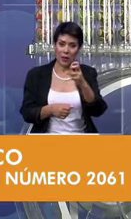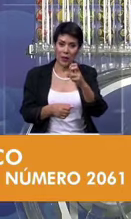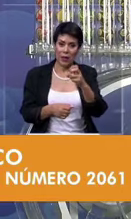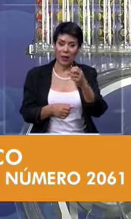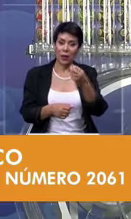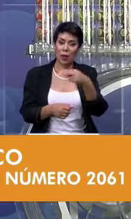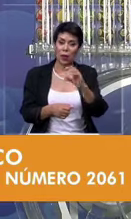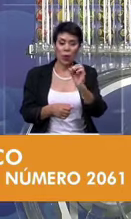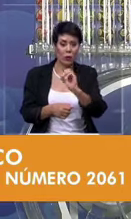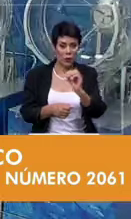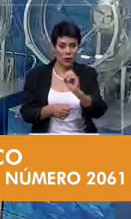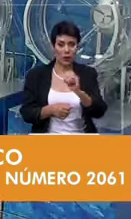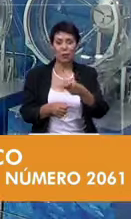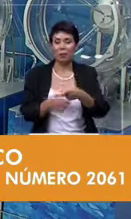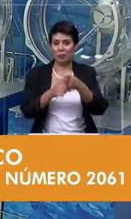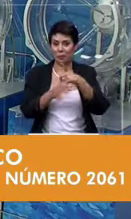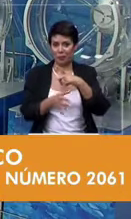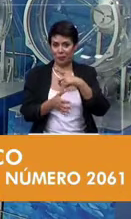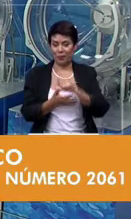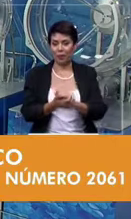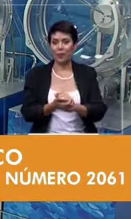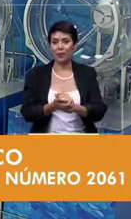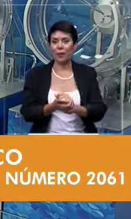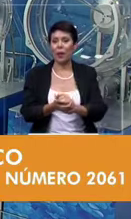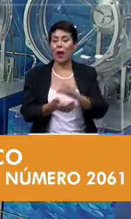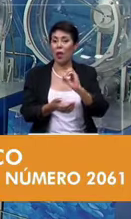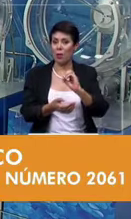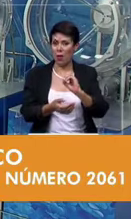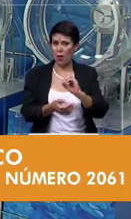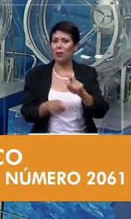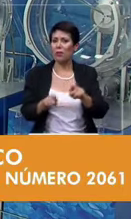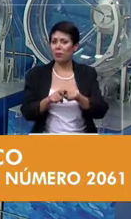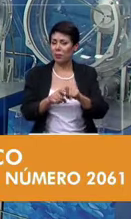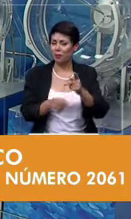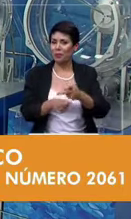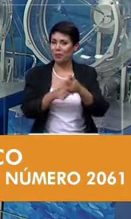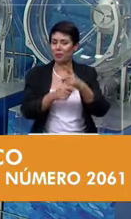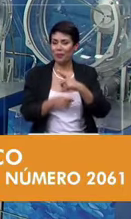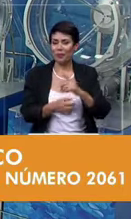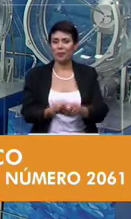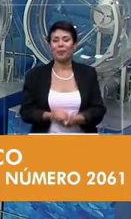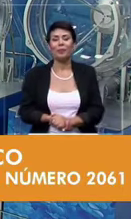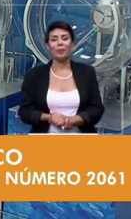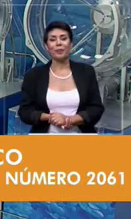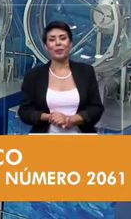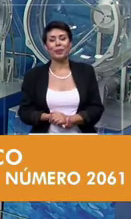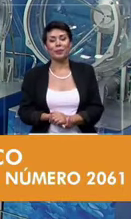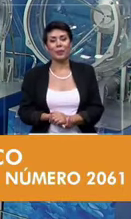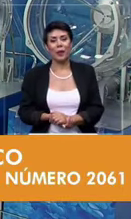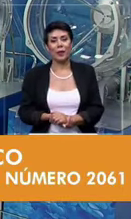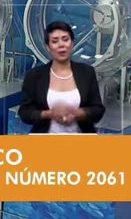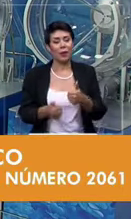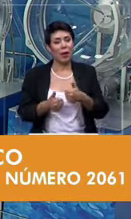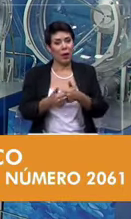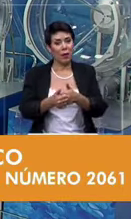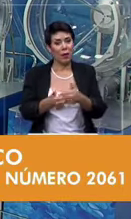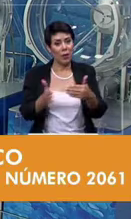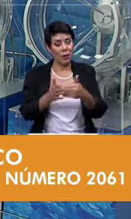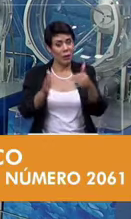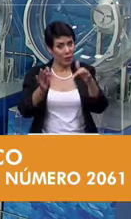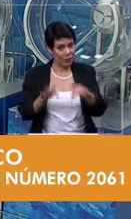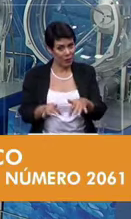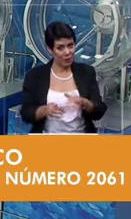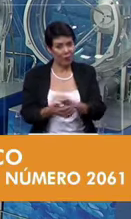20, 19, 18, 17, 16, 15 ou nenhum número. É, você ganha com zero acerto também na Lotomania. Então lembre-se de conferir a sua aposta